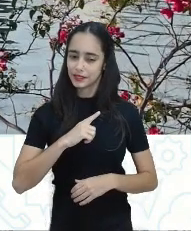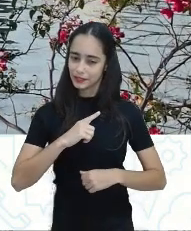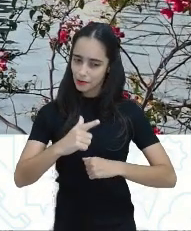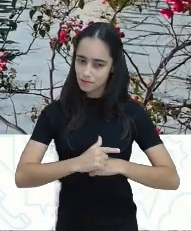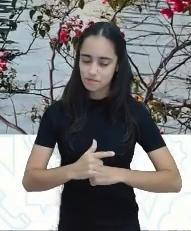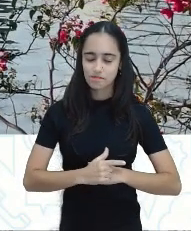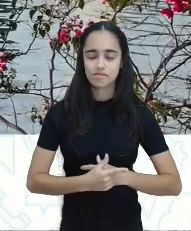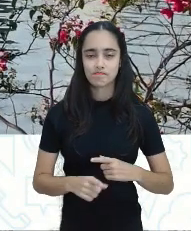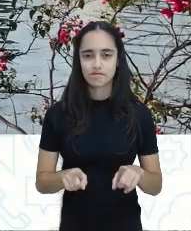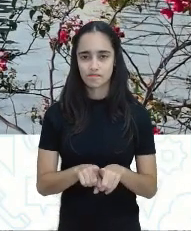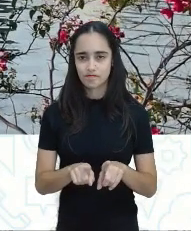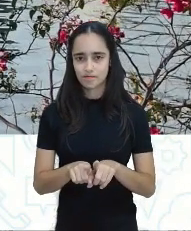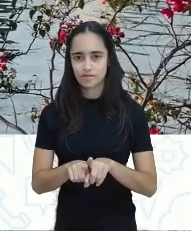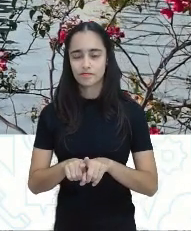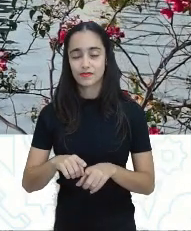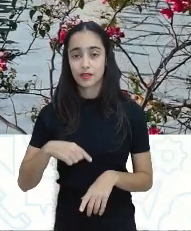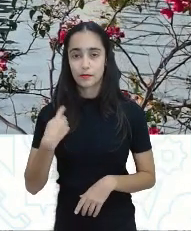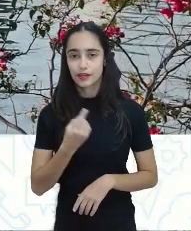função para que a gente